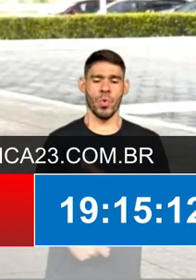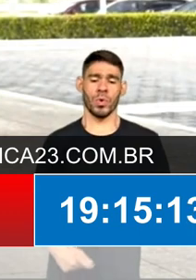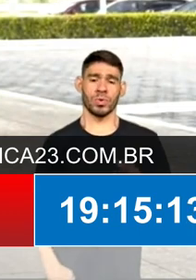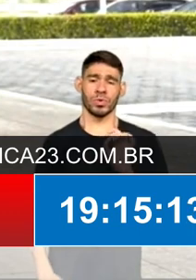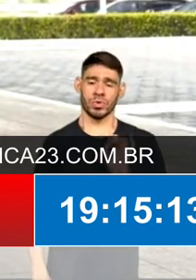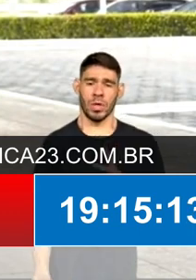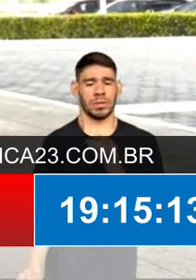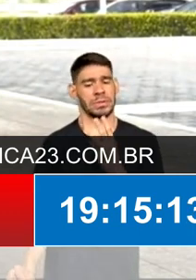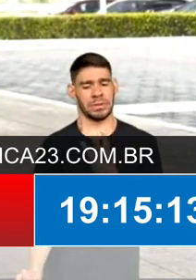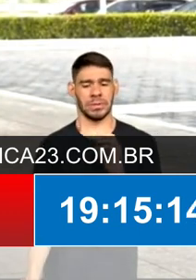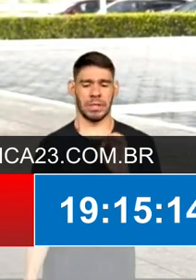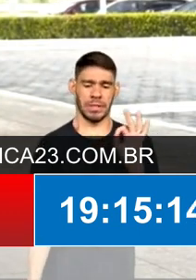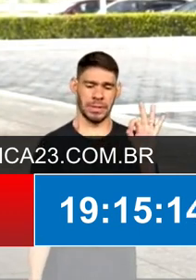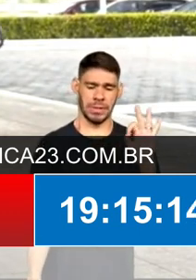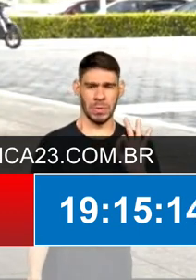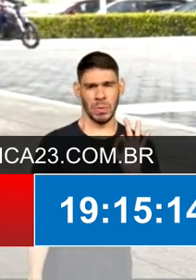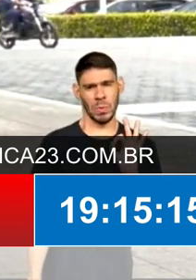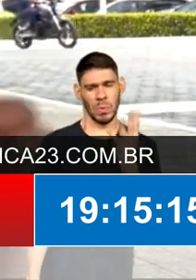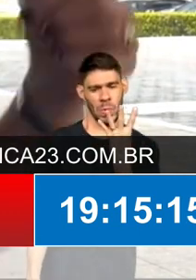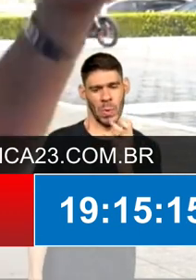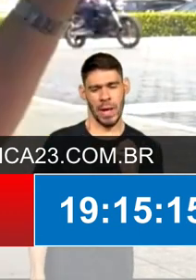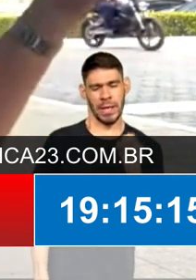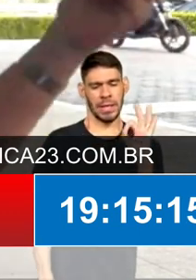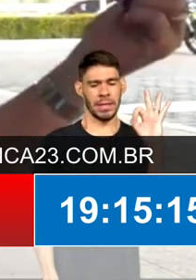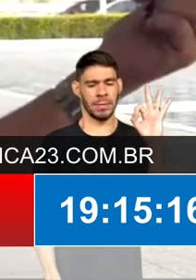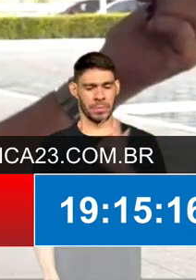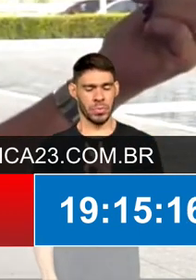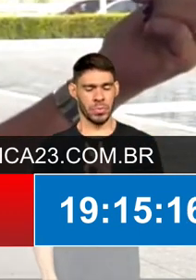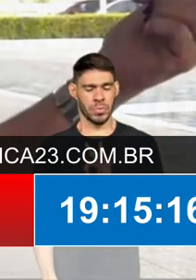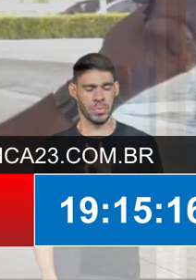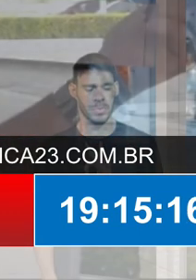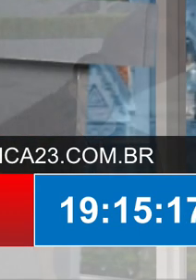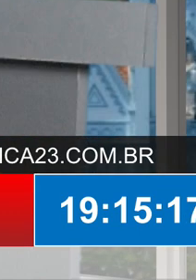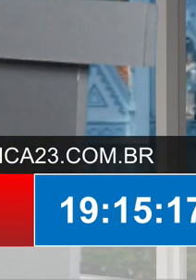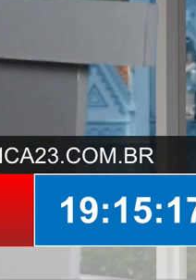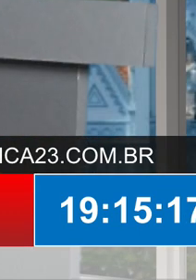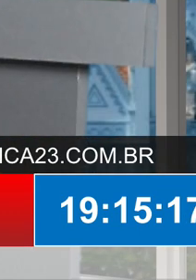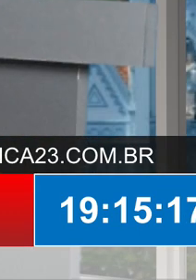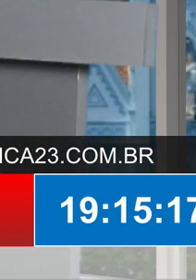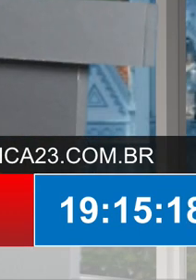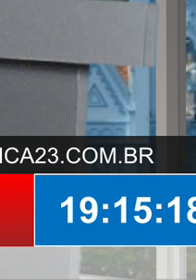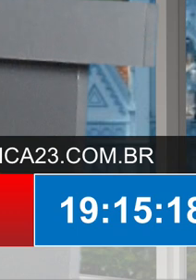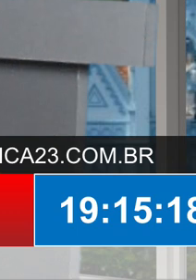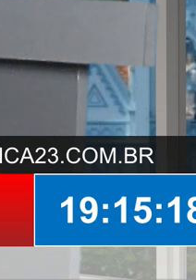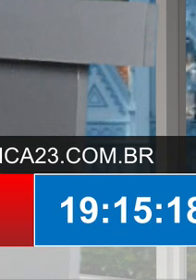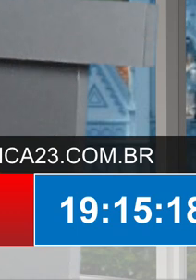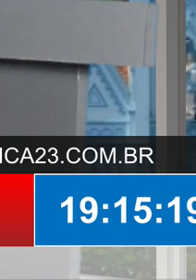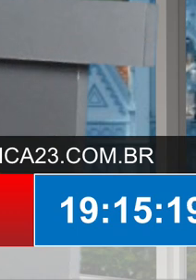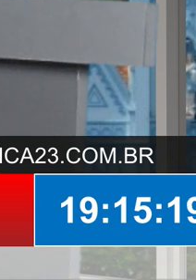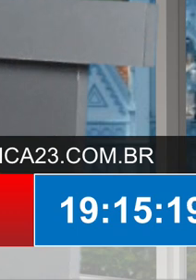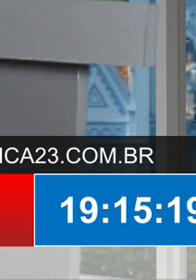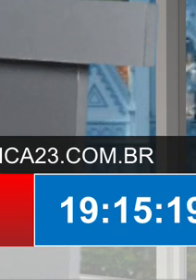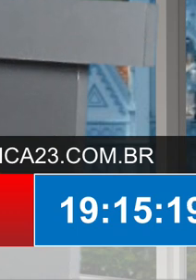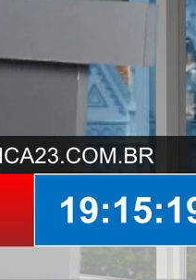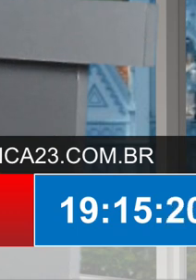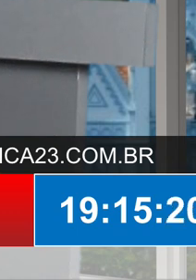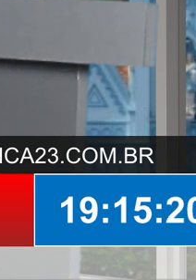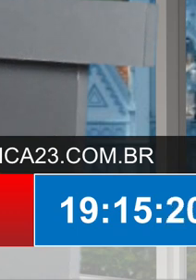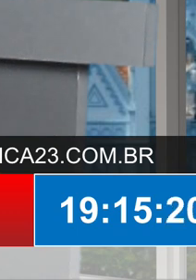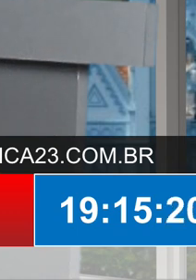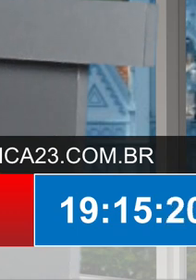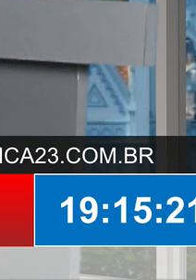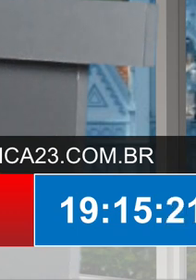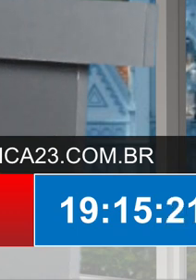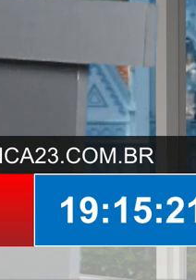apenas de 30 a 40% daquilo que foi produzido. Achei muito interessante, né, o momento em que se